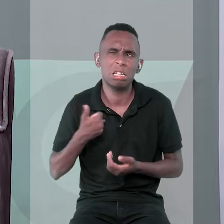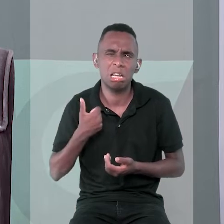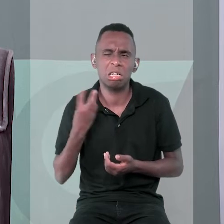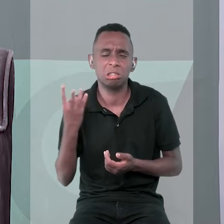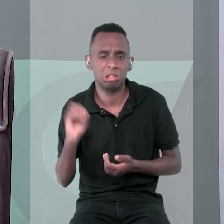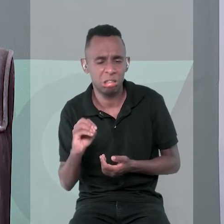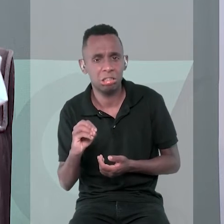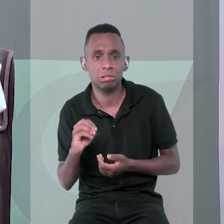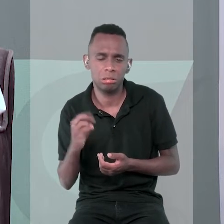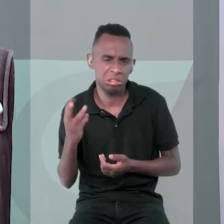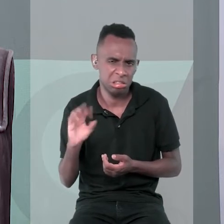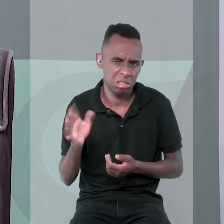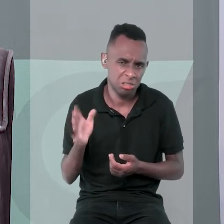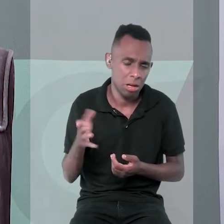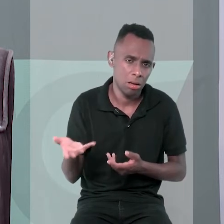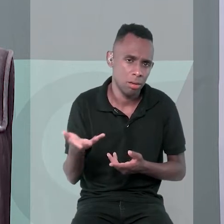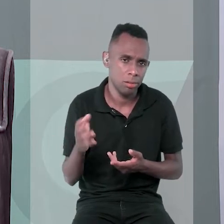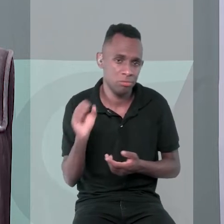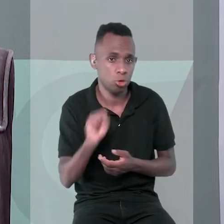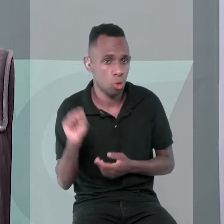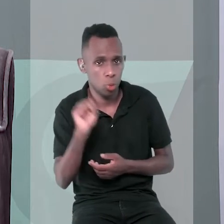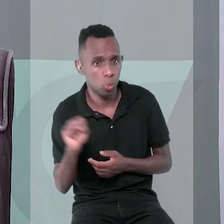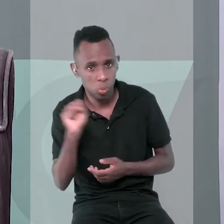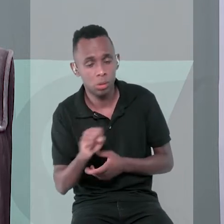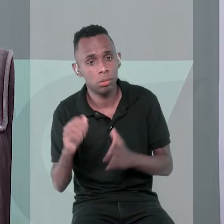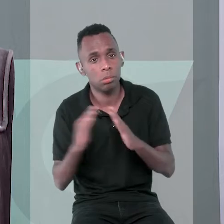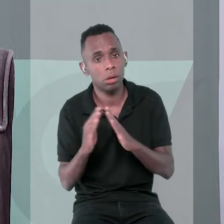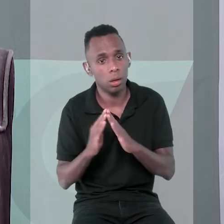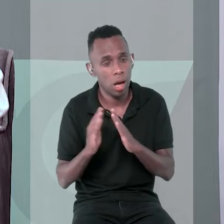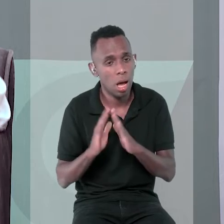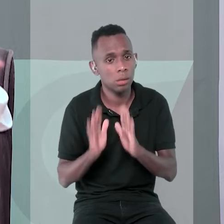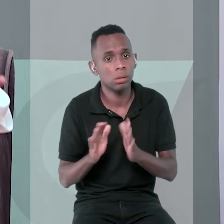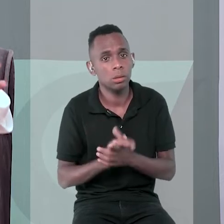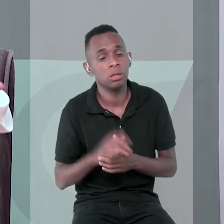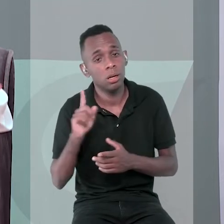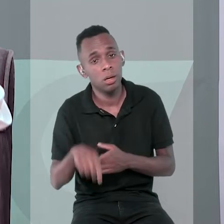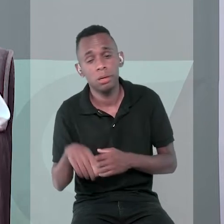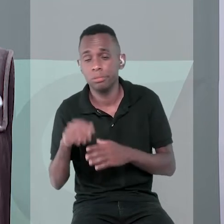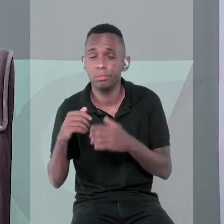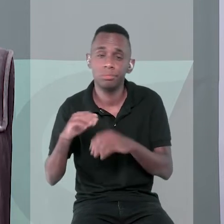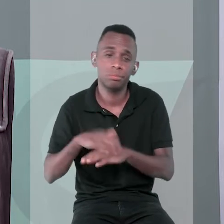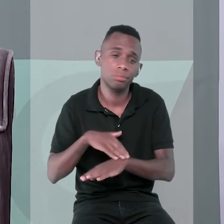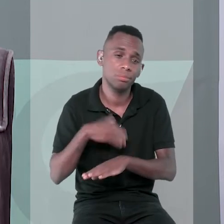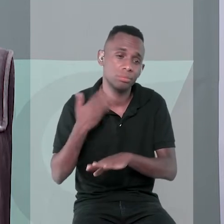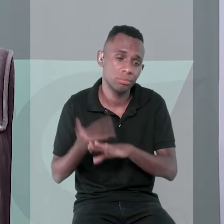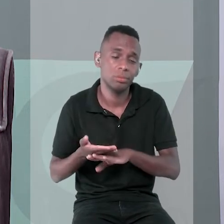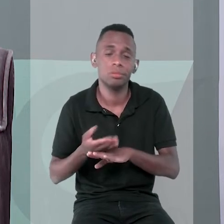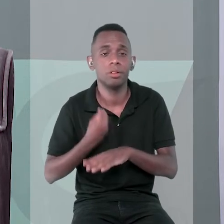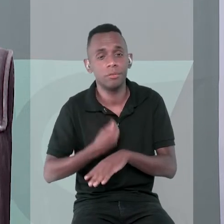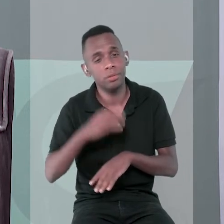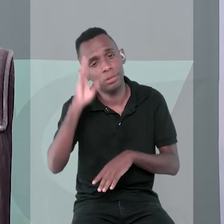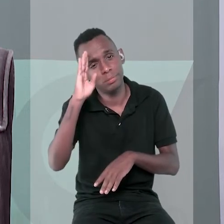anos, para aquela época, entre aspas, solteirona, em casa, né, condenada a viver ali com a madrasta, com